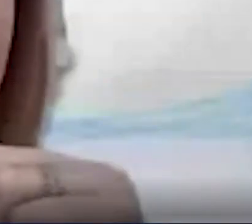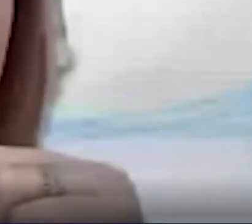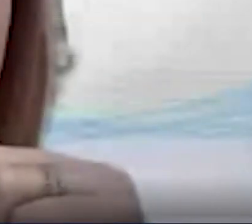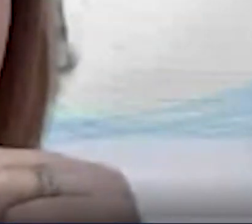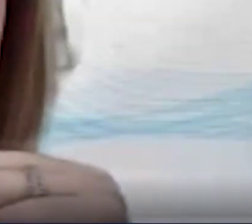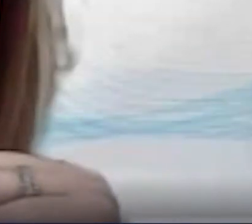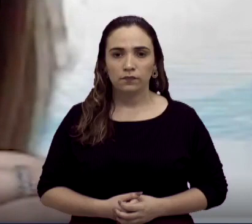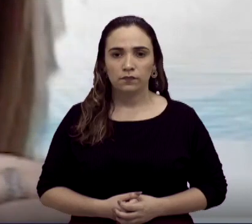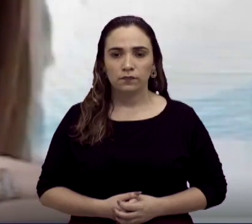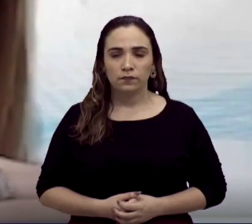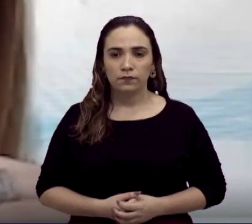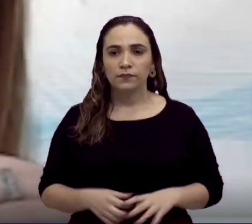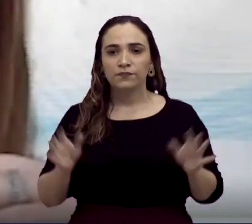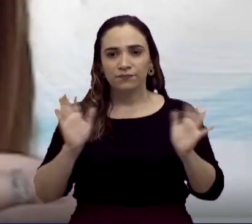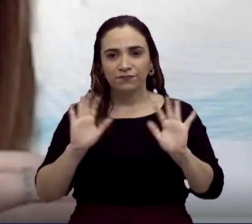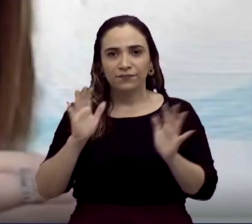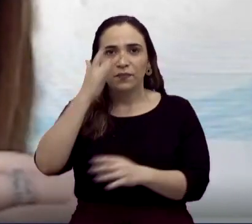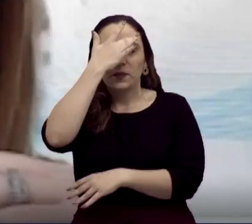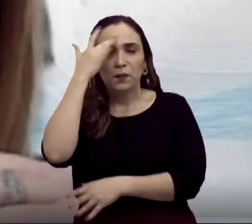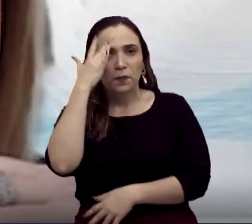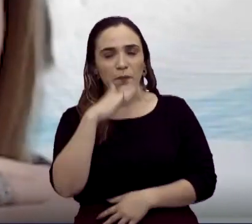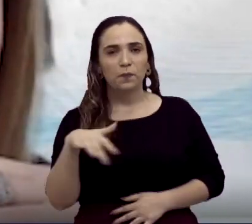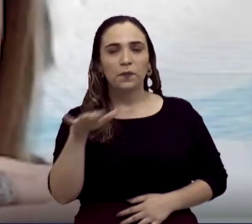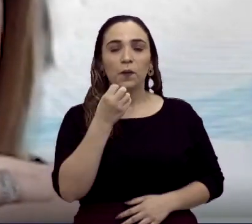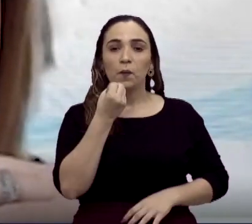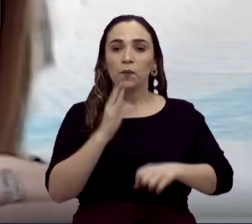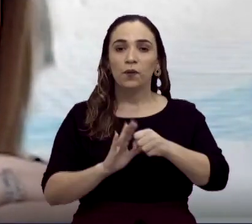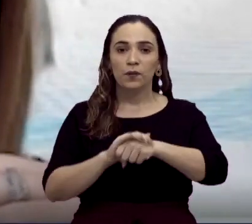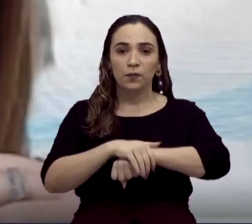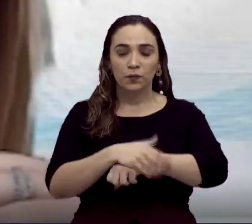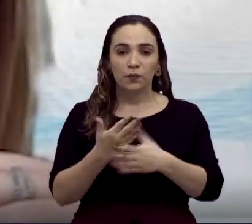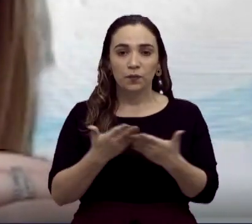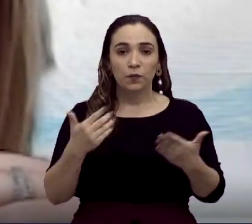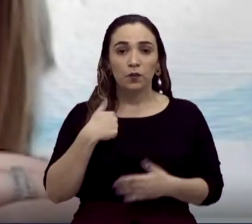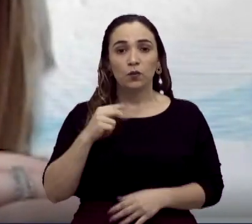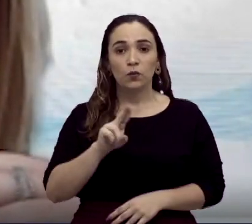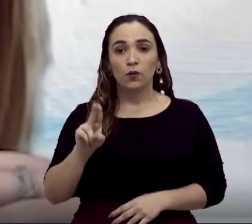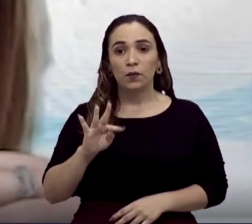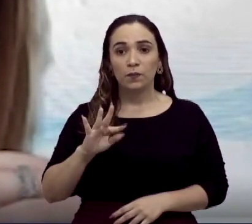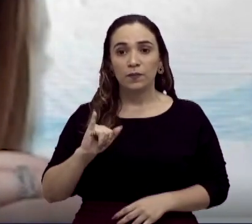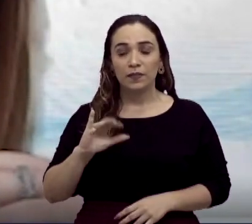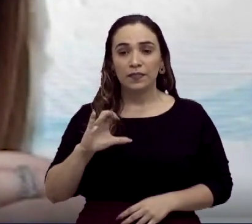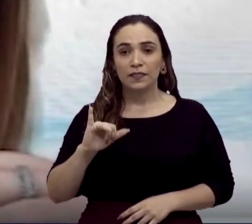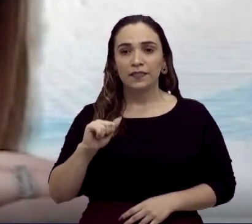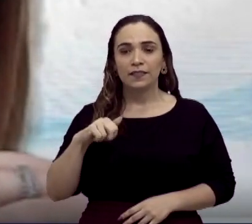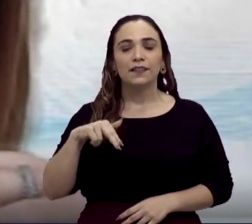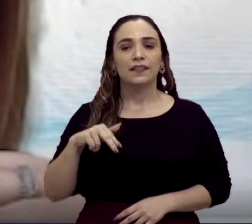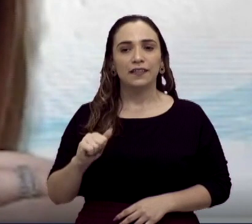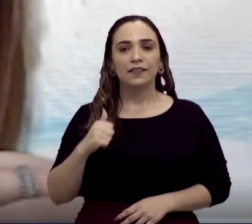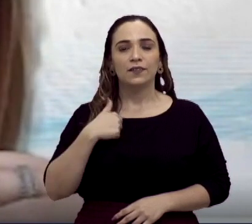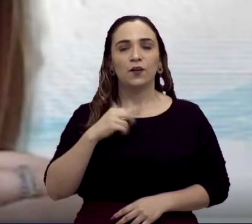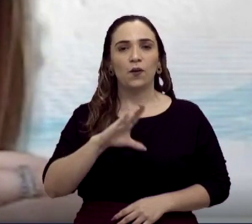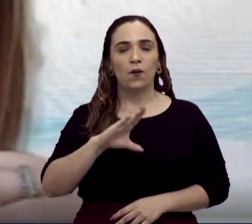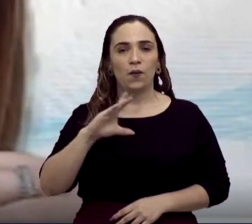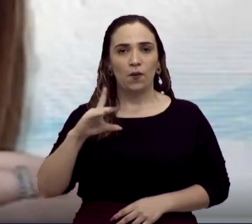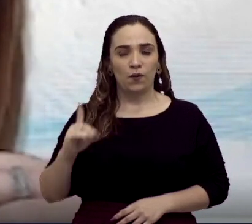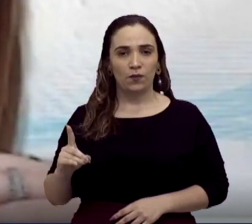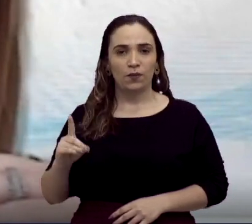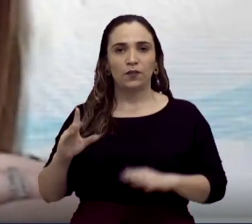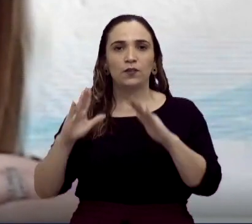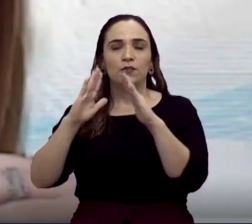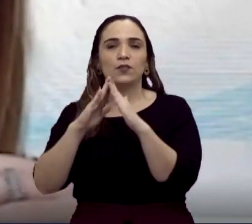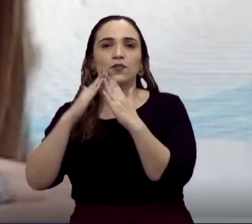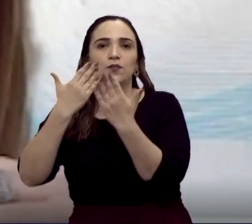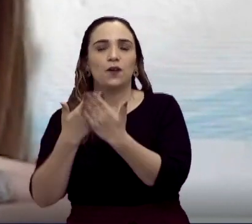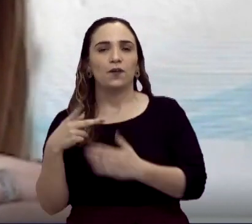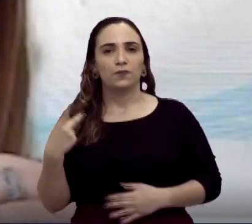Olá, pessoal. Boa noite. Meu nome é Tiziana Mota, né? Sou coordenadora aqui da